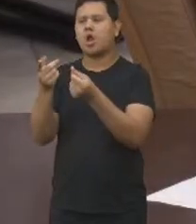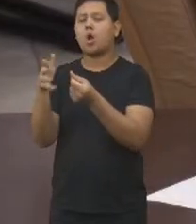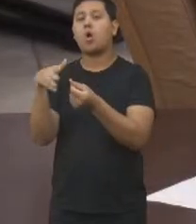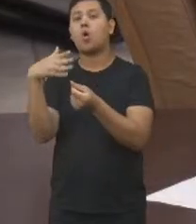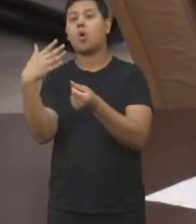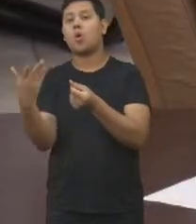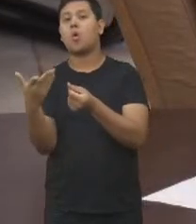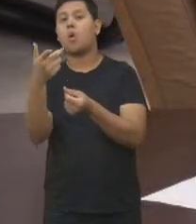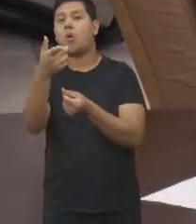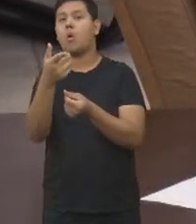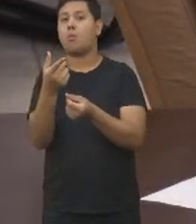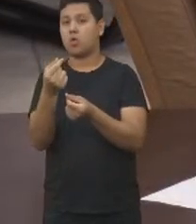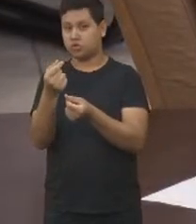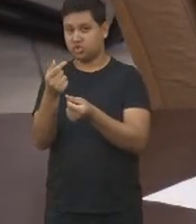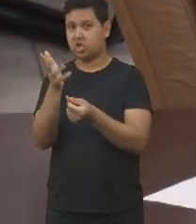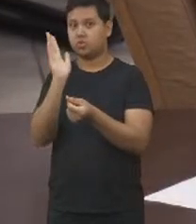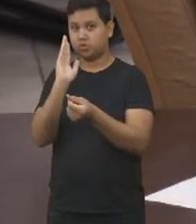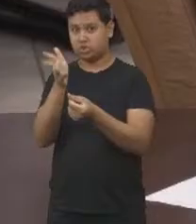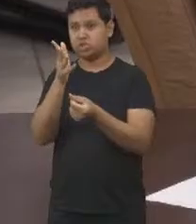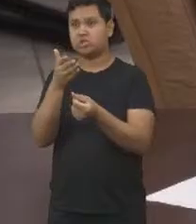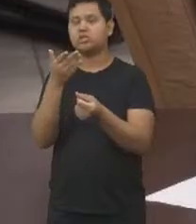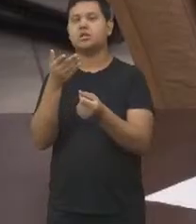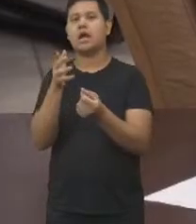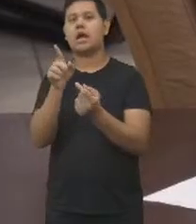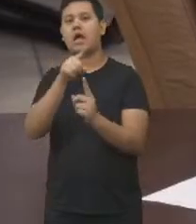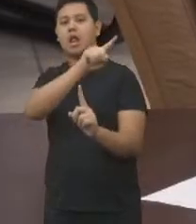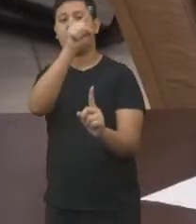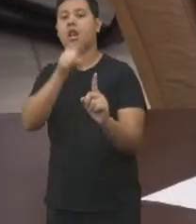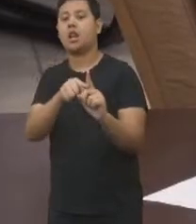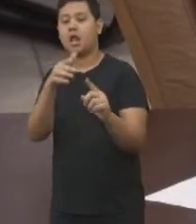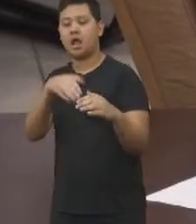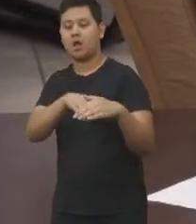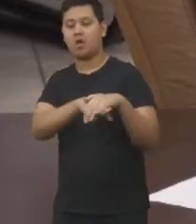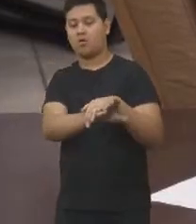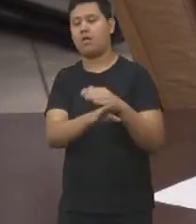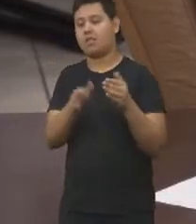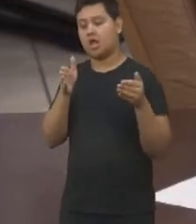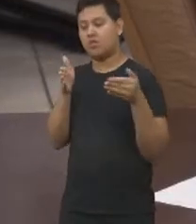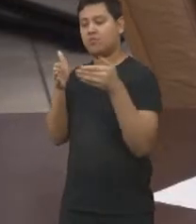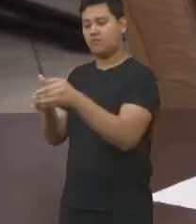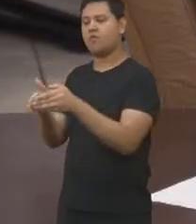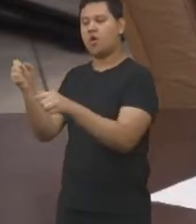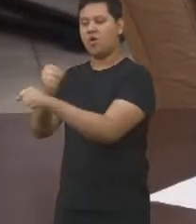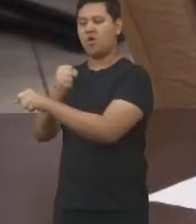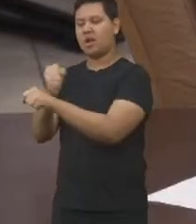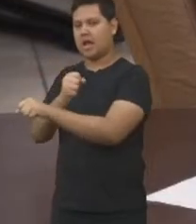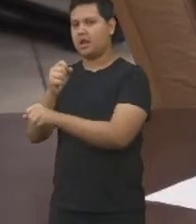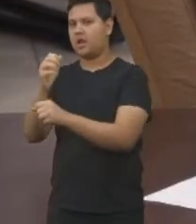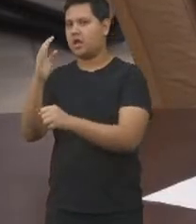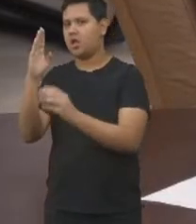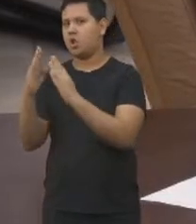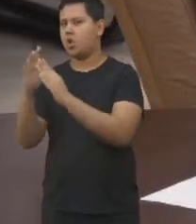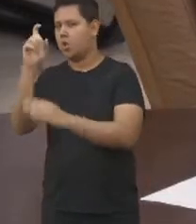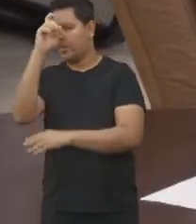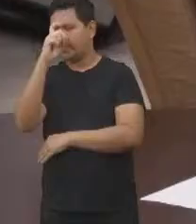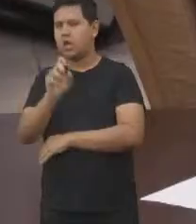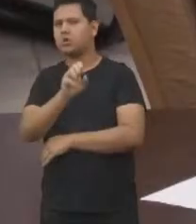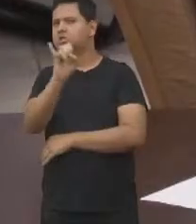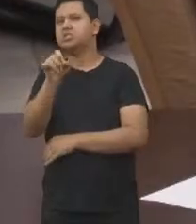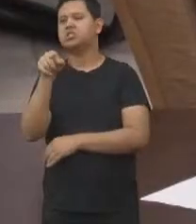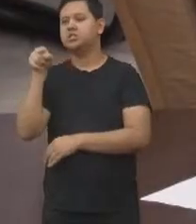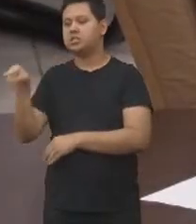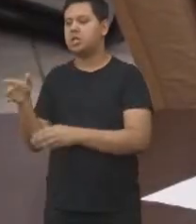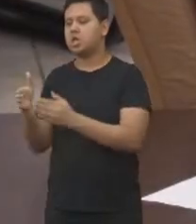aportados no hospital, se já tem previsão para isso ou não, não é? E esse custeio do hospital, o que